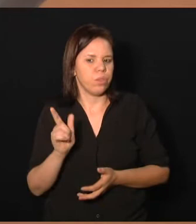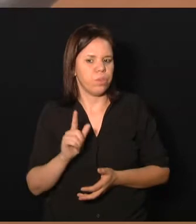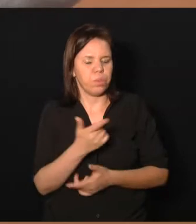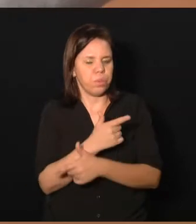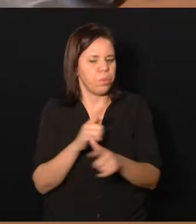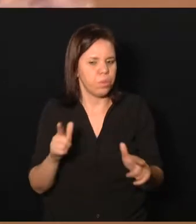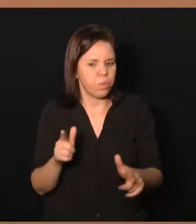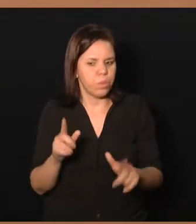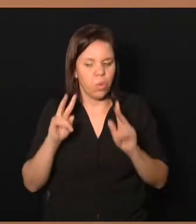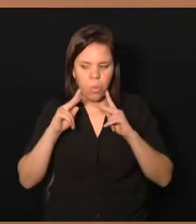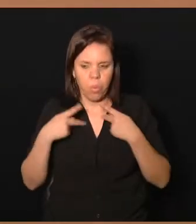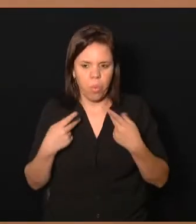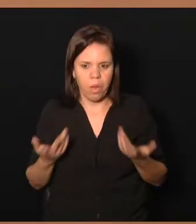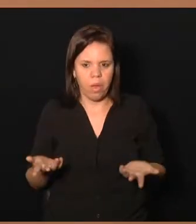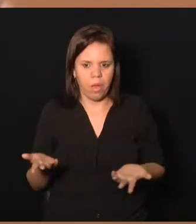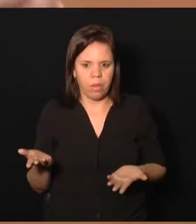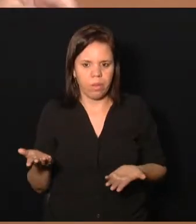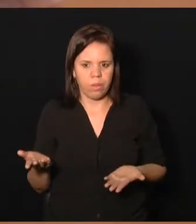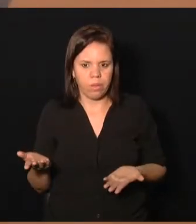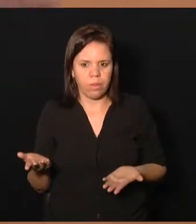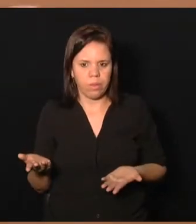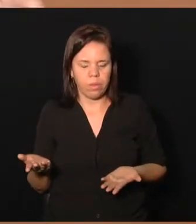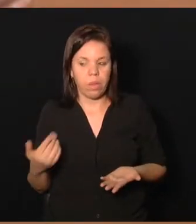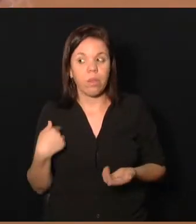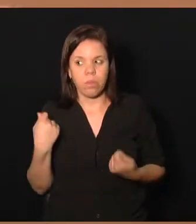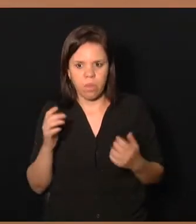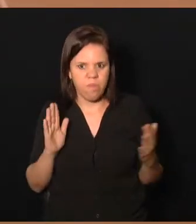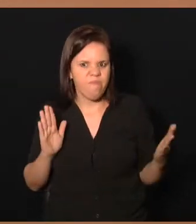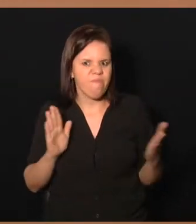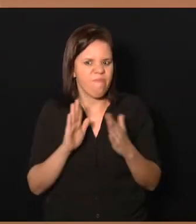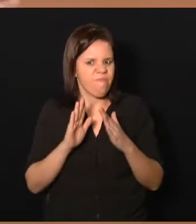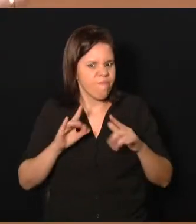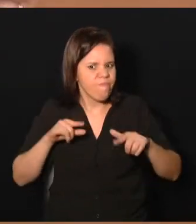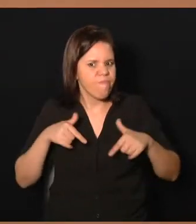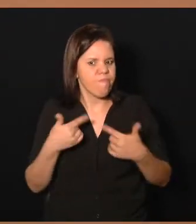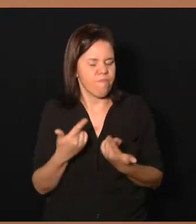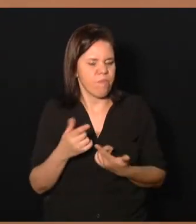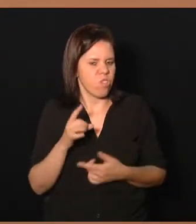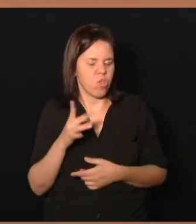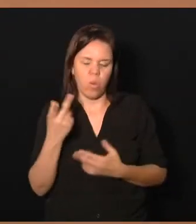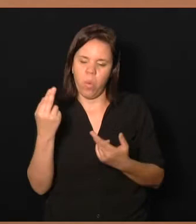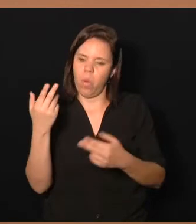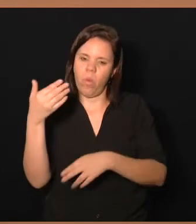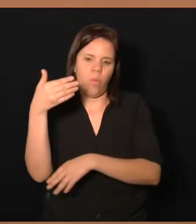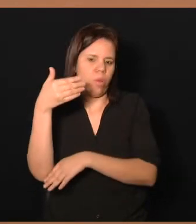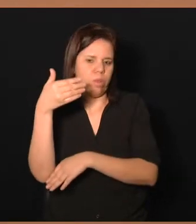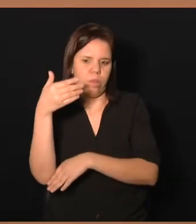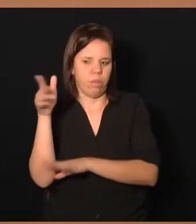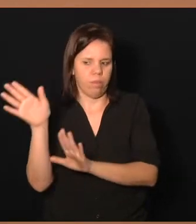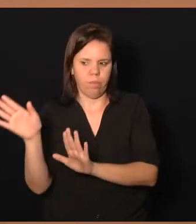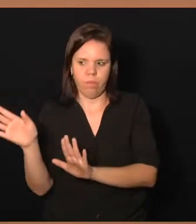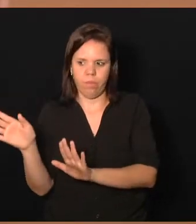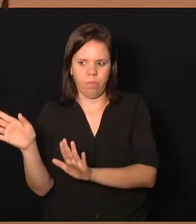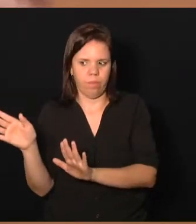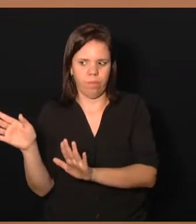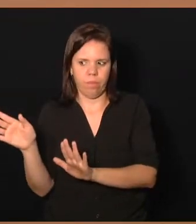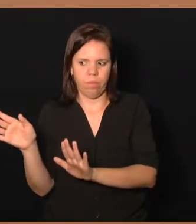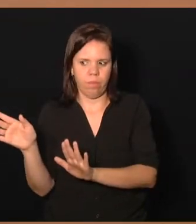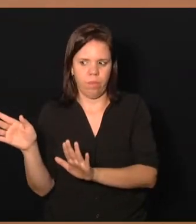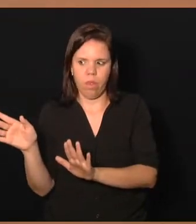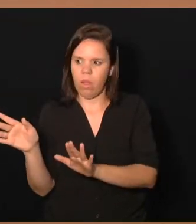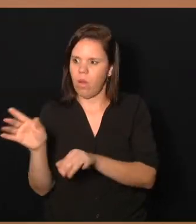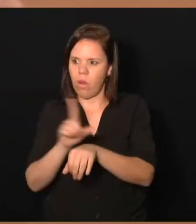olhar humano. Nós temos que encarar isso aí como sendo, não é um hotel, não é um